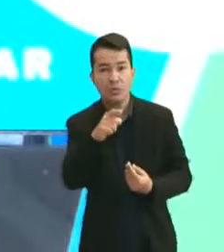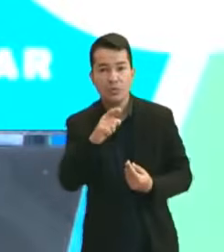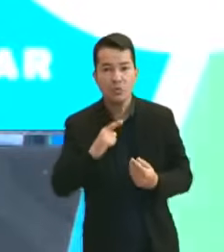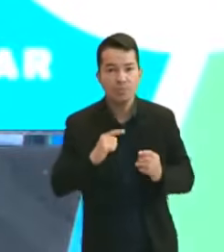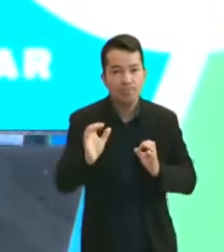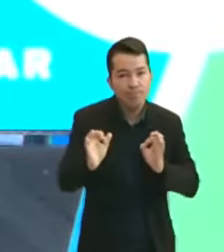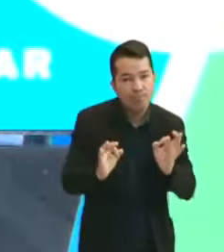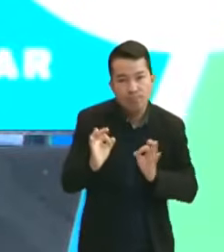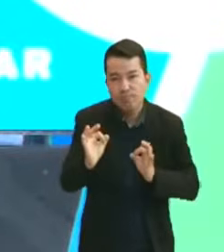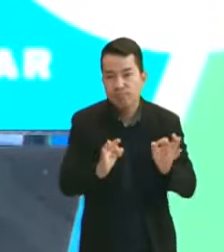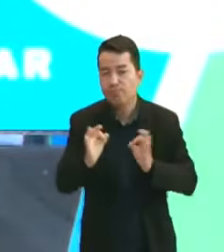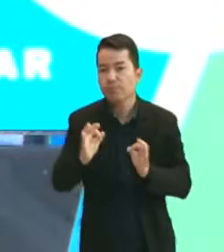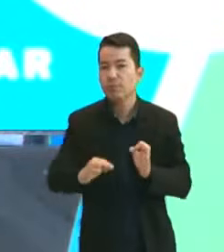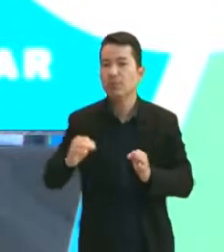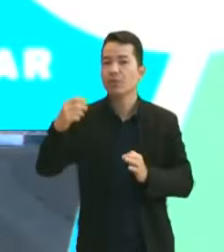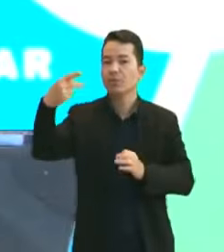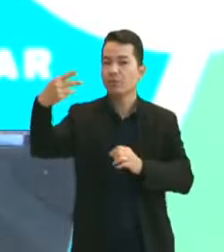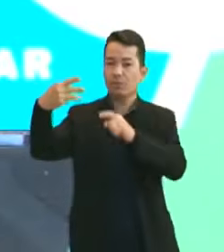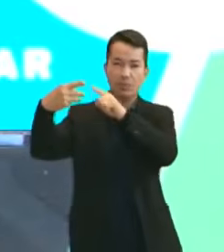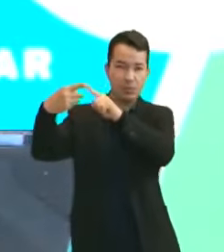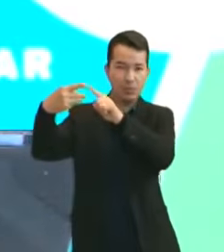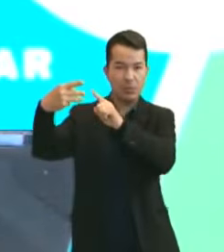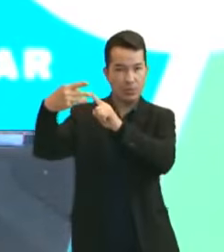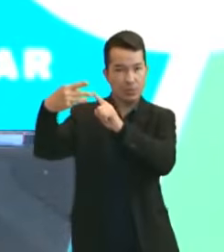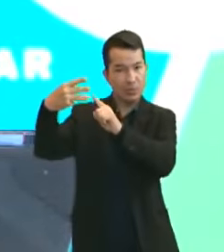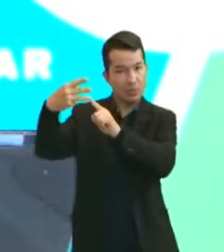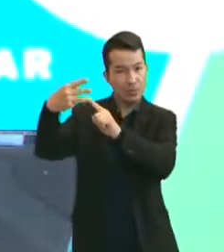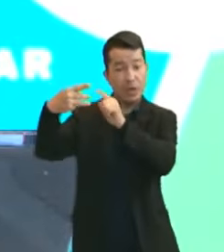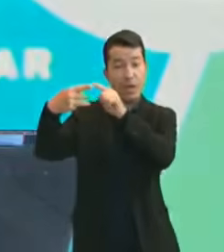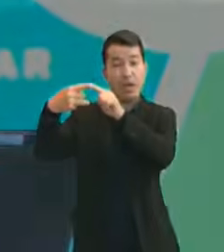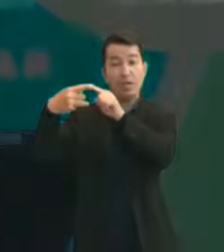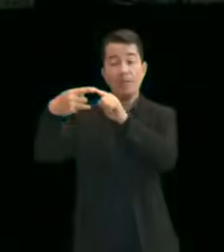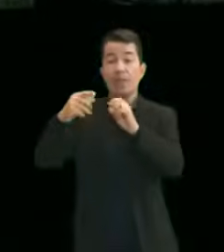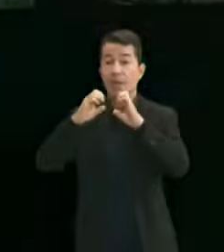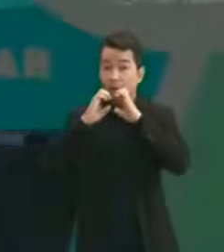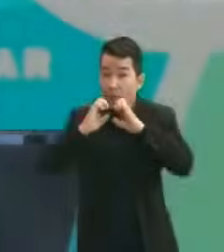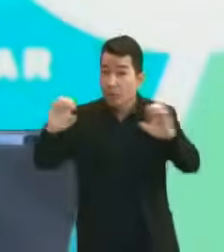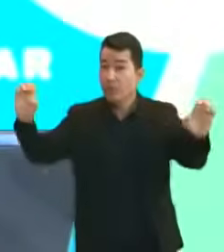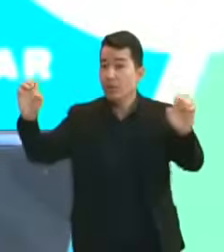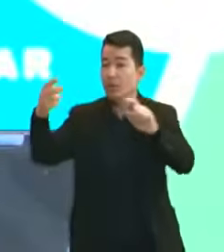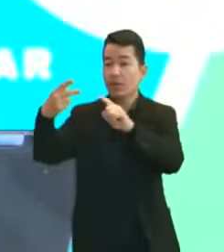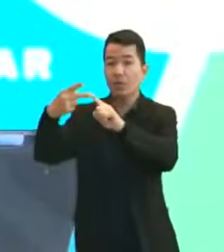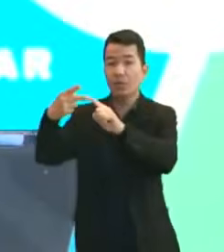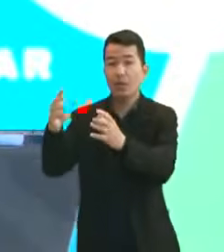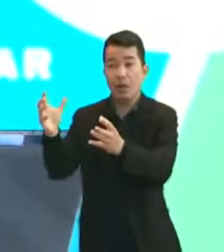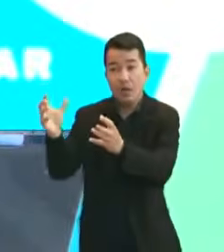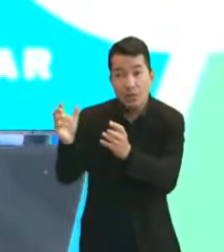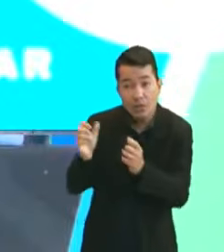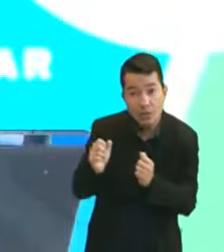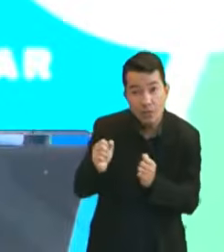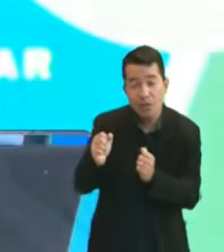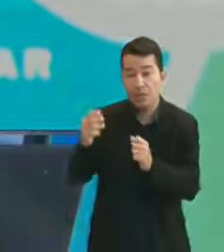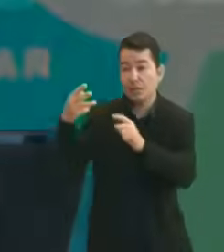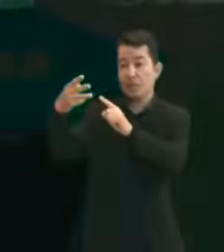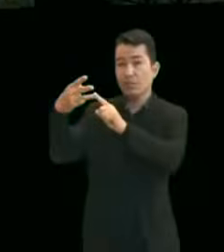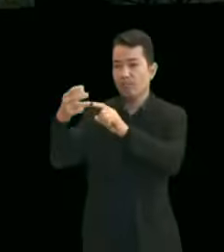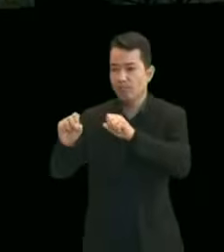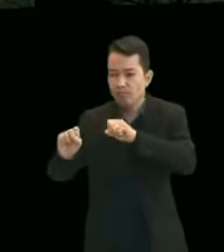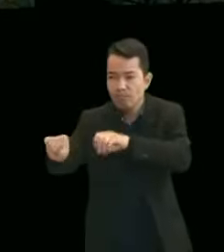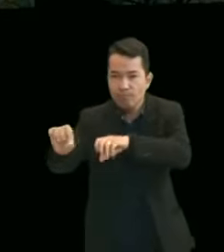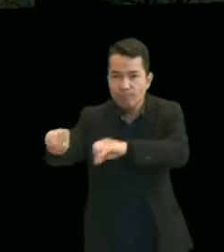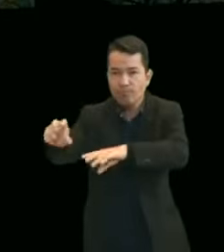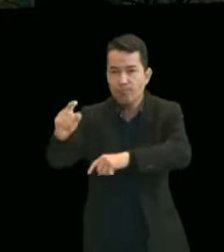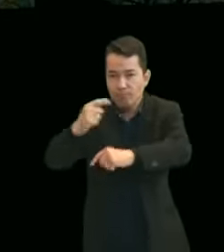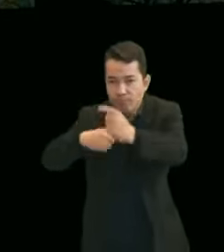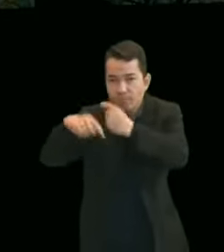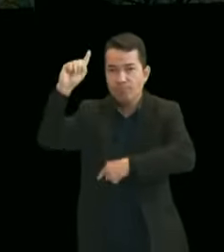processo em 3 fases: o alcançar, o acolher e o aperfeiçoar. Na história e na experiência do apóstolo Paulo,